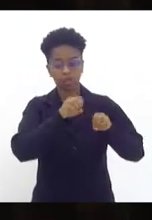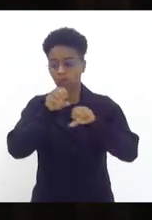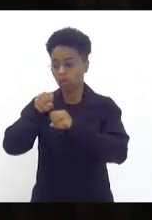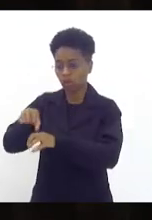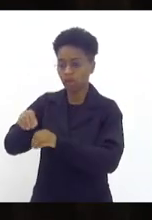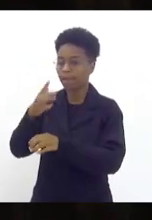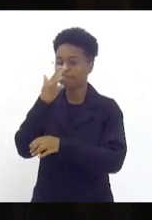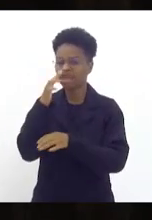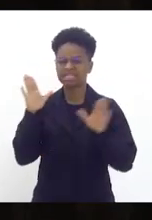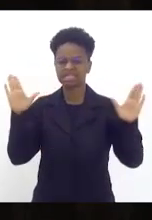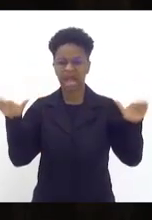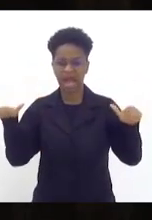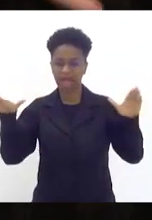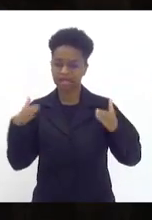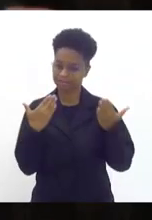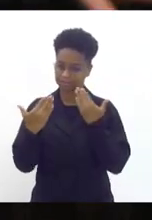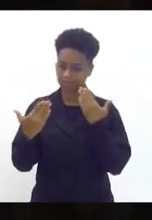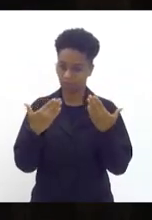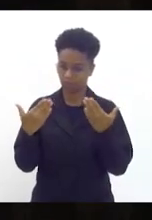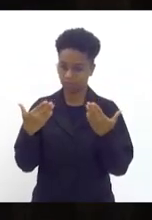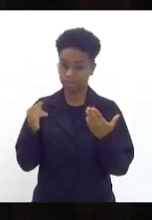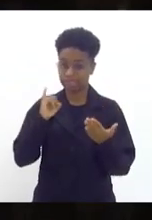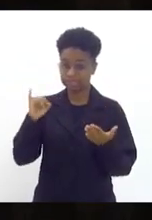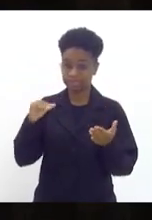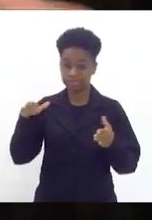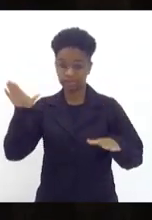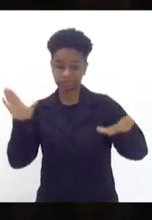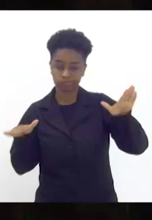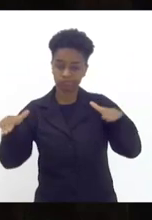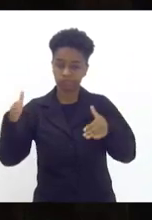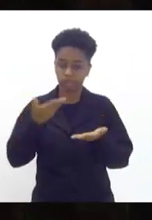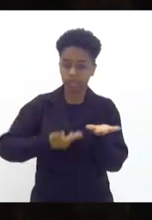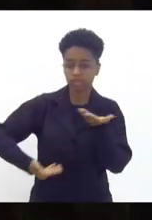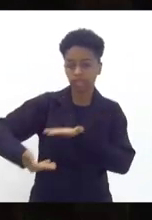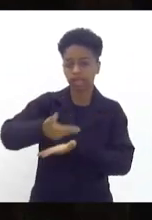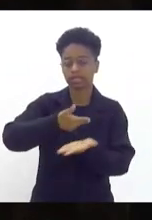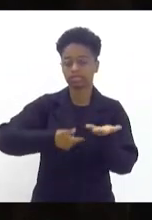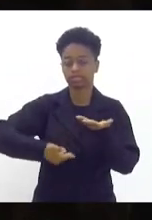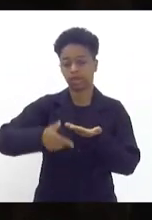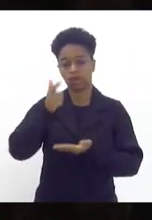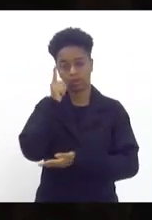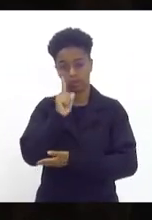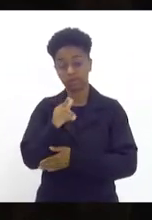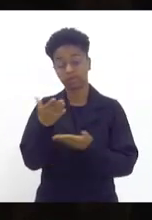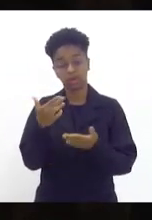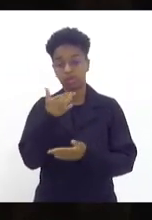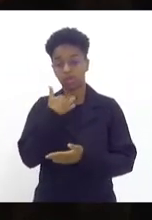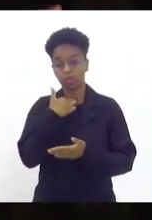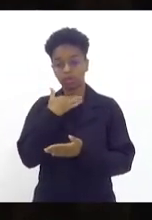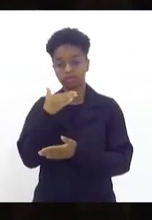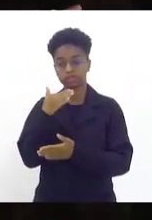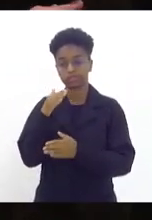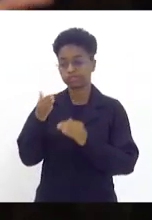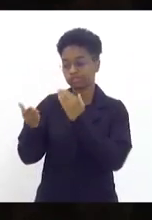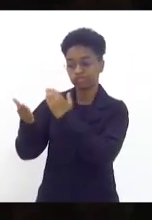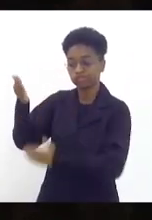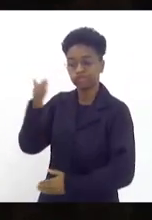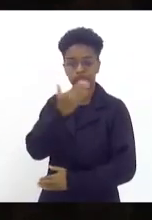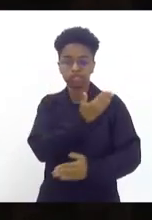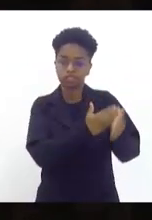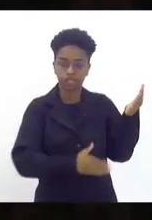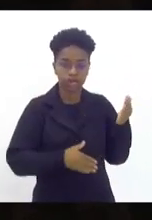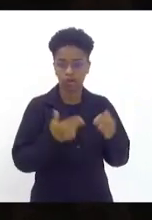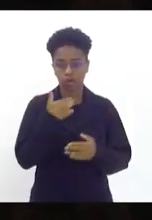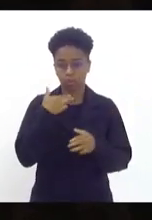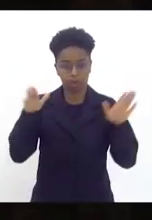como águia, né, se tiver nessa interação, nesse ajuste. Não pode tirar uma asa ou a outra, ou